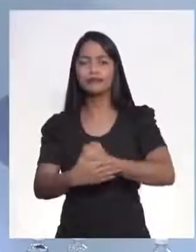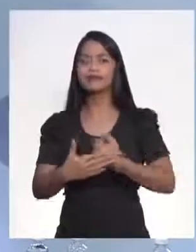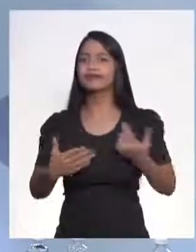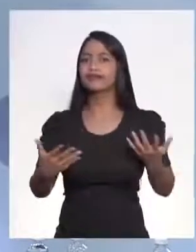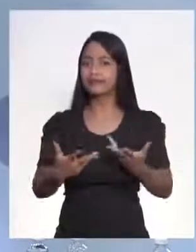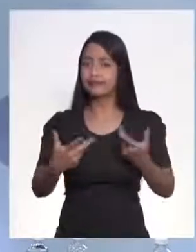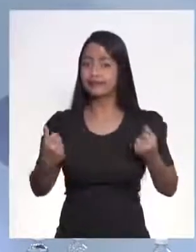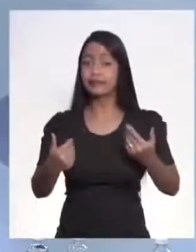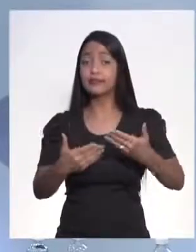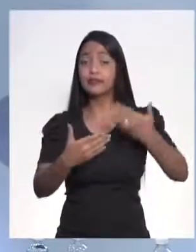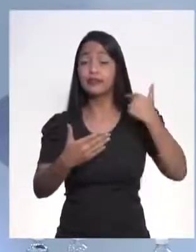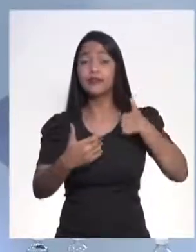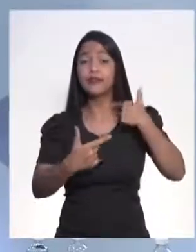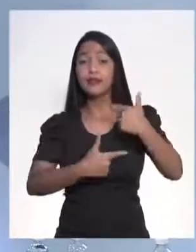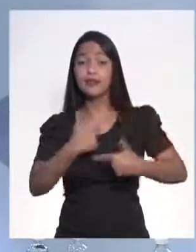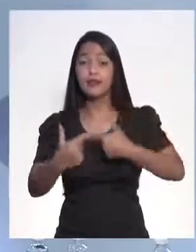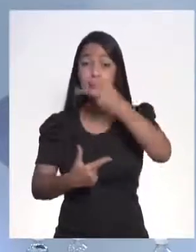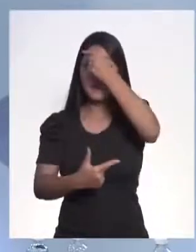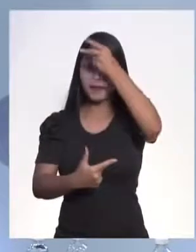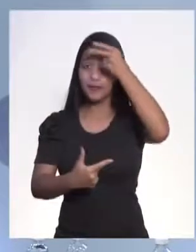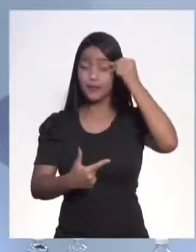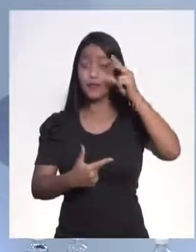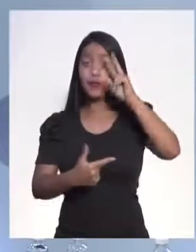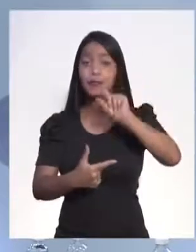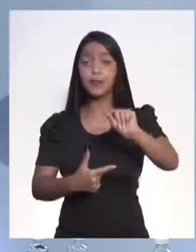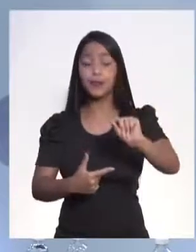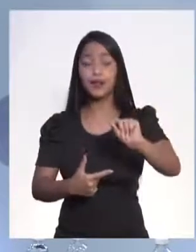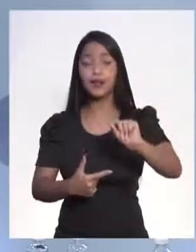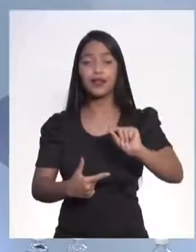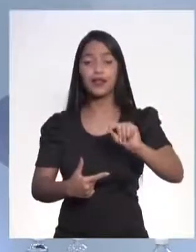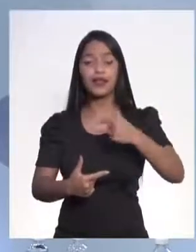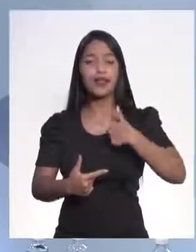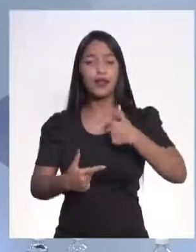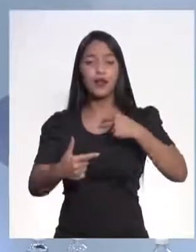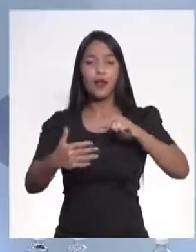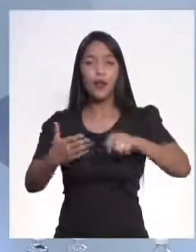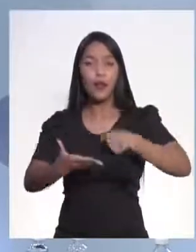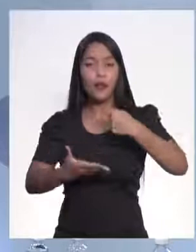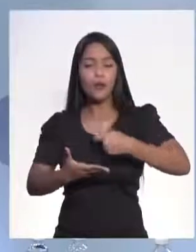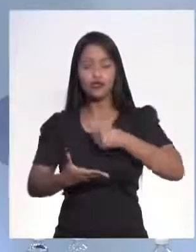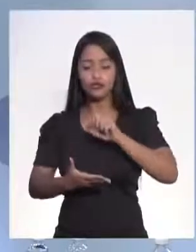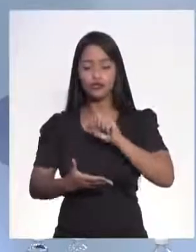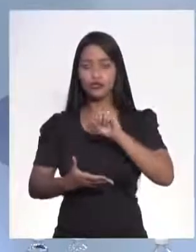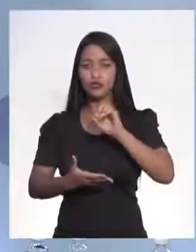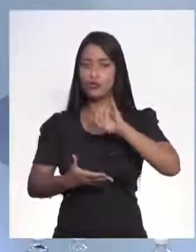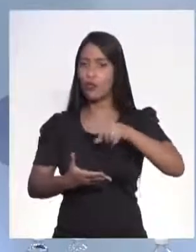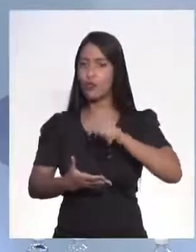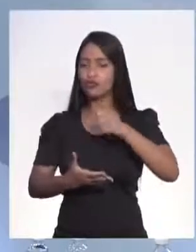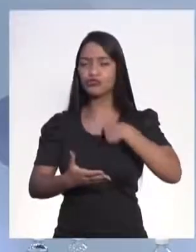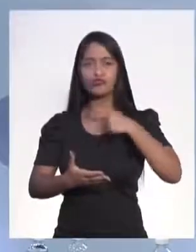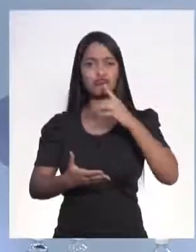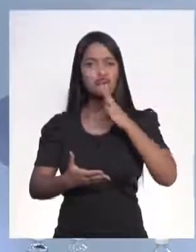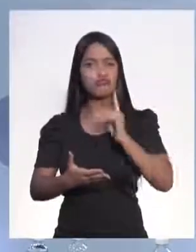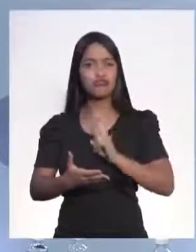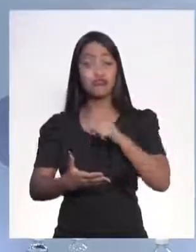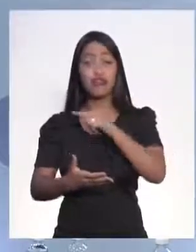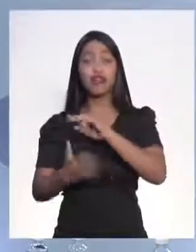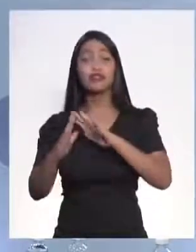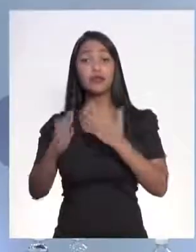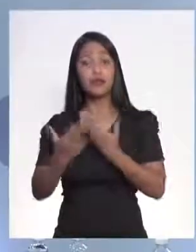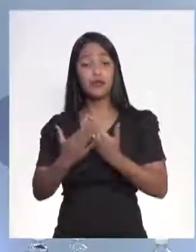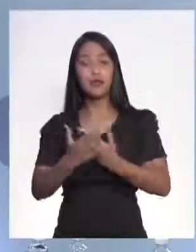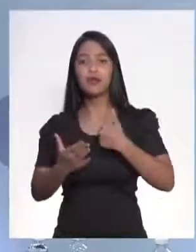quando eu trabalhava na prefeitura também eu comia eu não sabia começou a já aprendi a começou a já na escola na merenda da